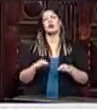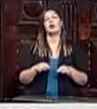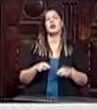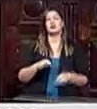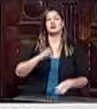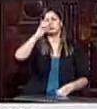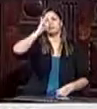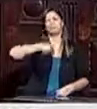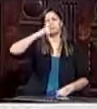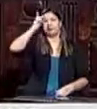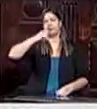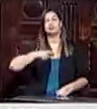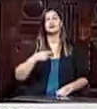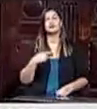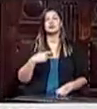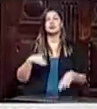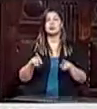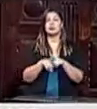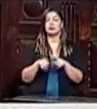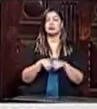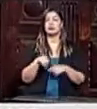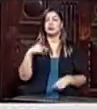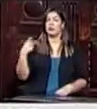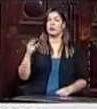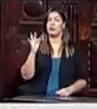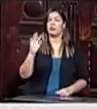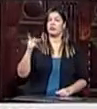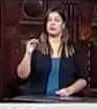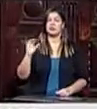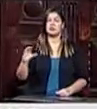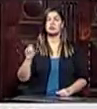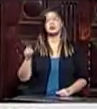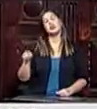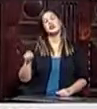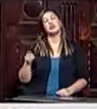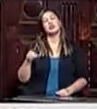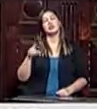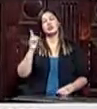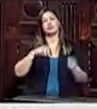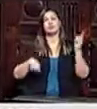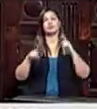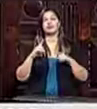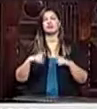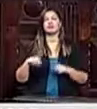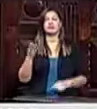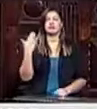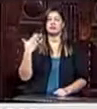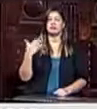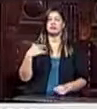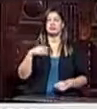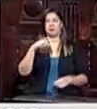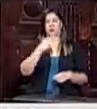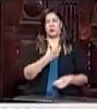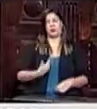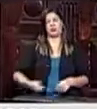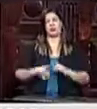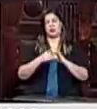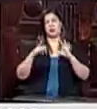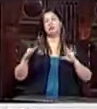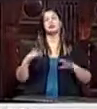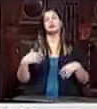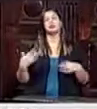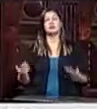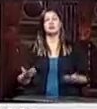Henrique pelos tucanos, pelos mesmos tucanos que hoje participam no governo federal. E hoje estaremos ao lado do povo